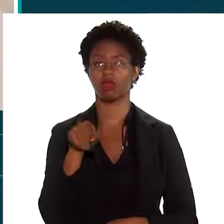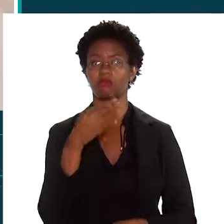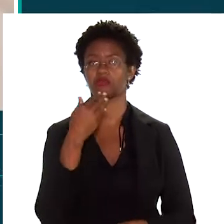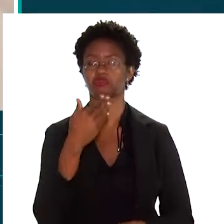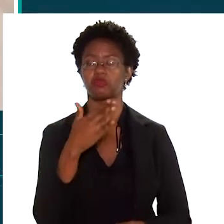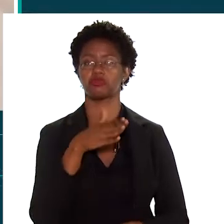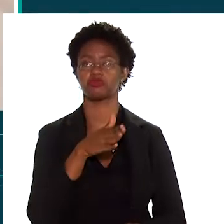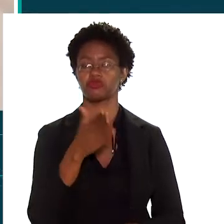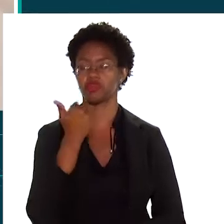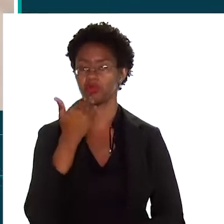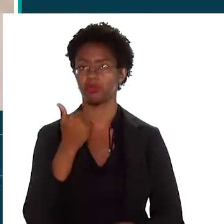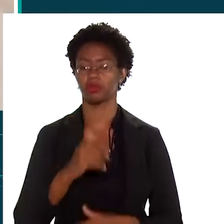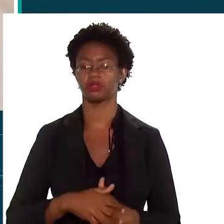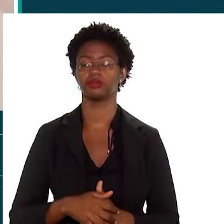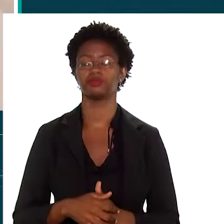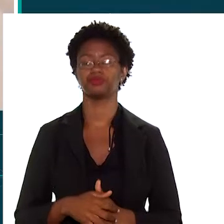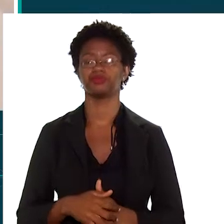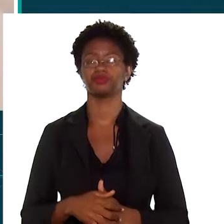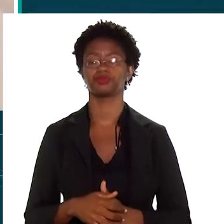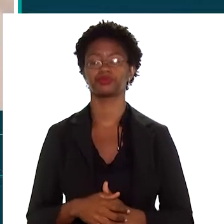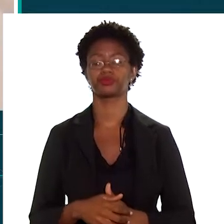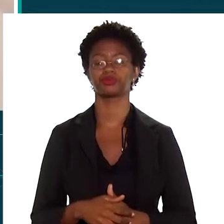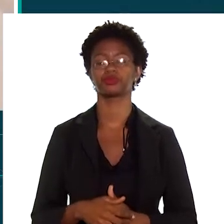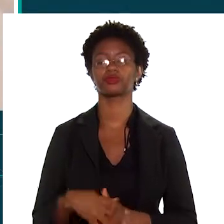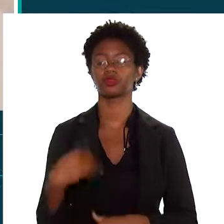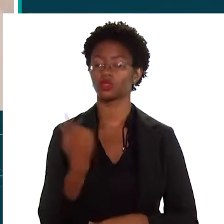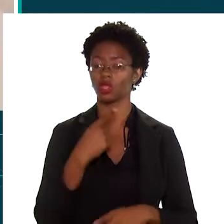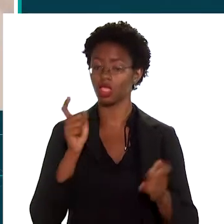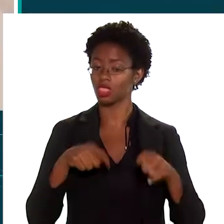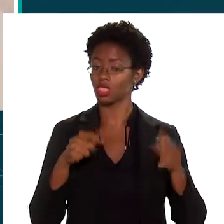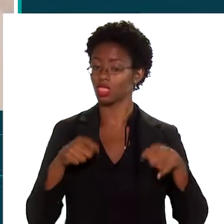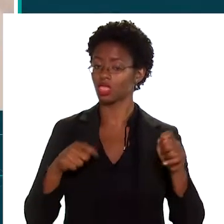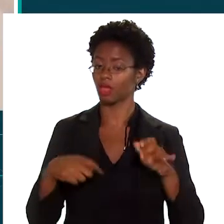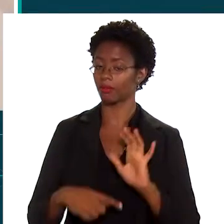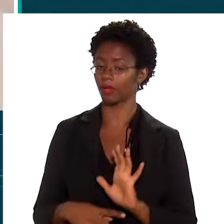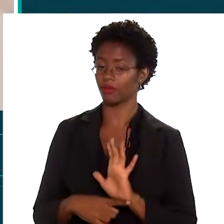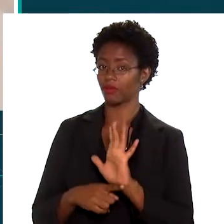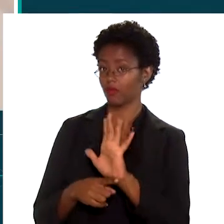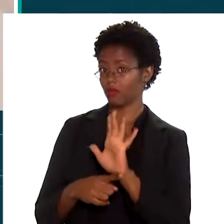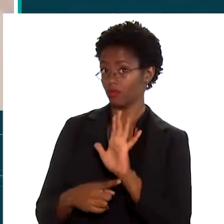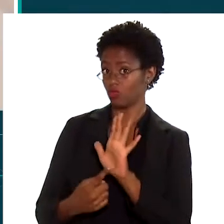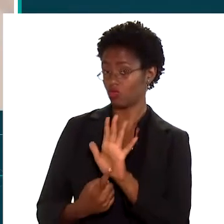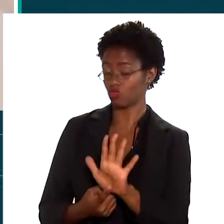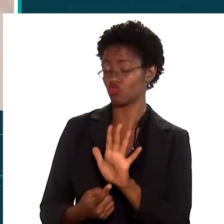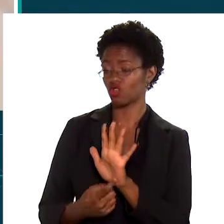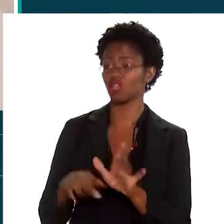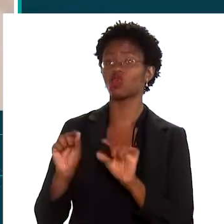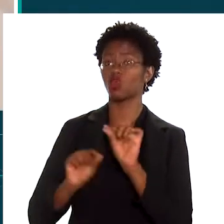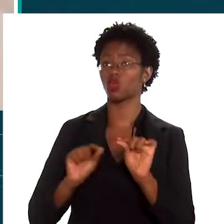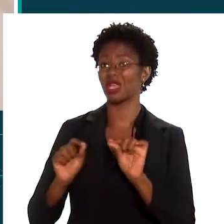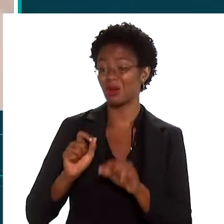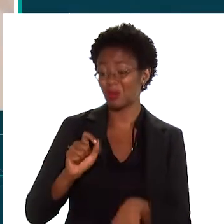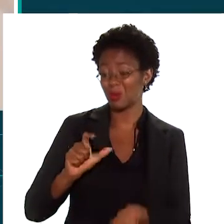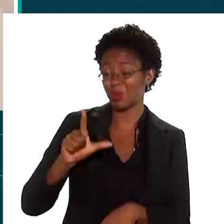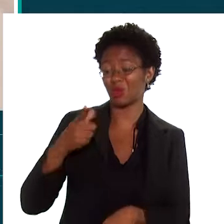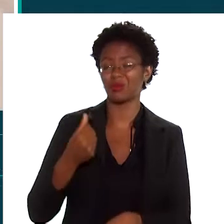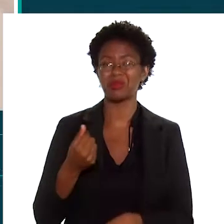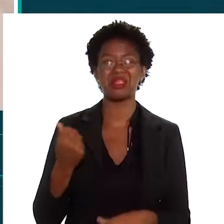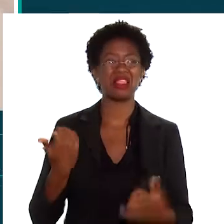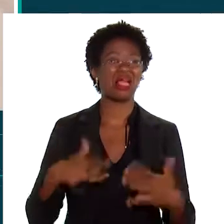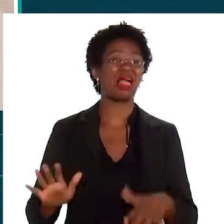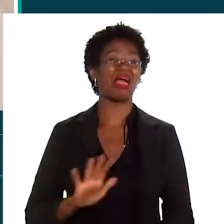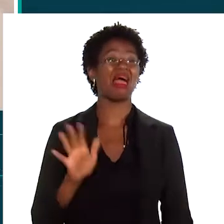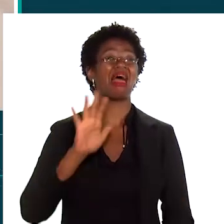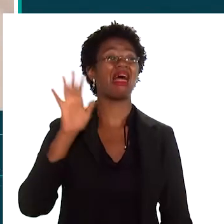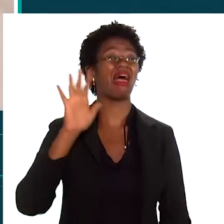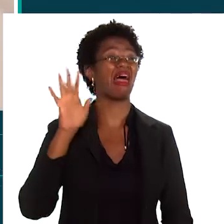alimentos. Nós podemos observar agora que o alimento aumentou muito o preço dos alimentos. Então,